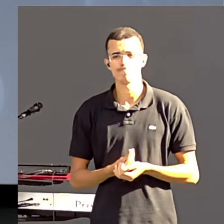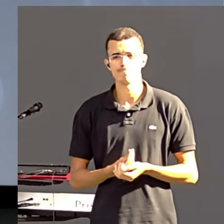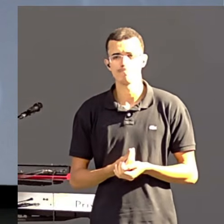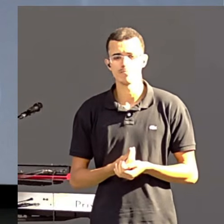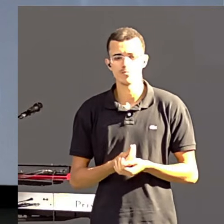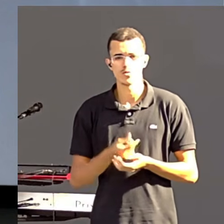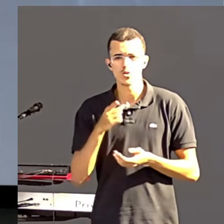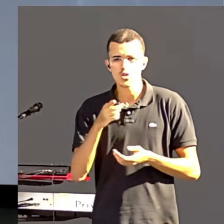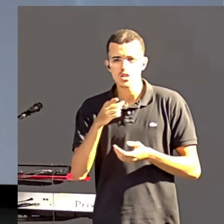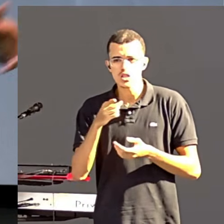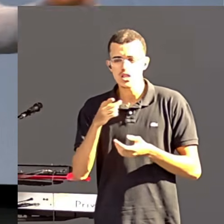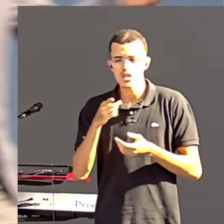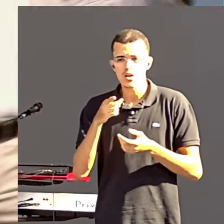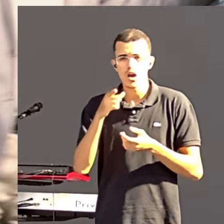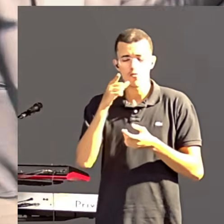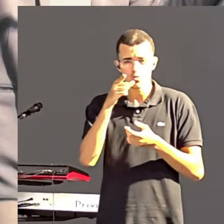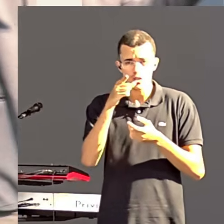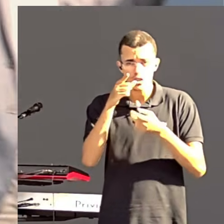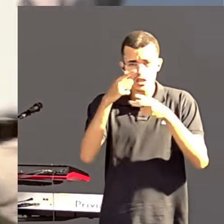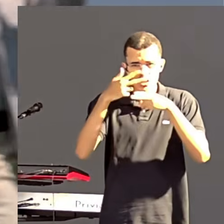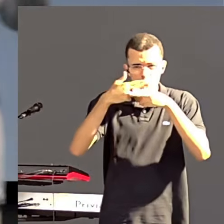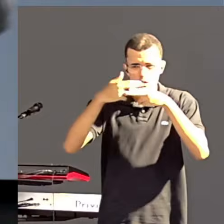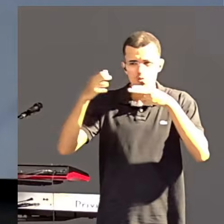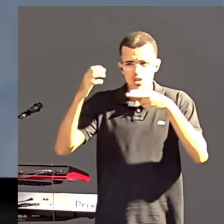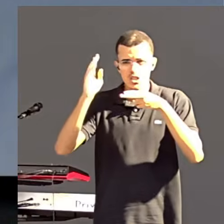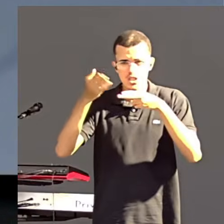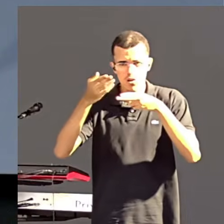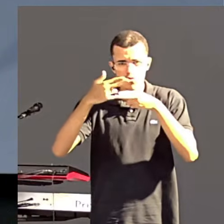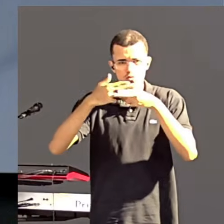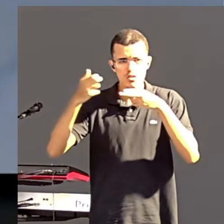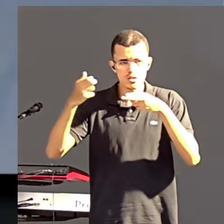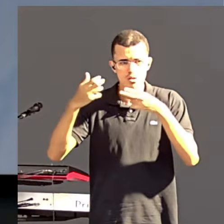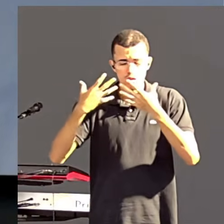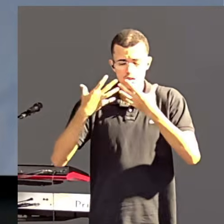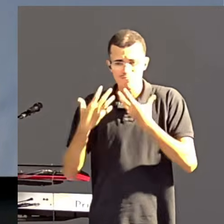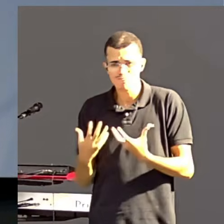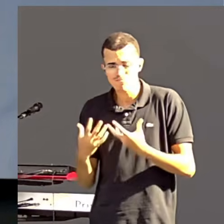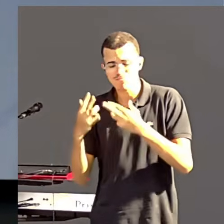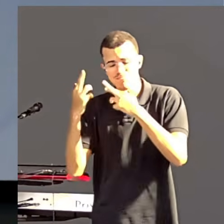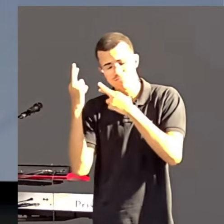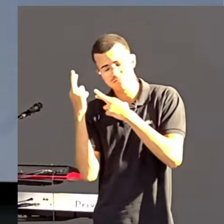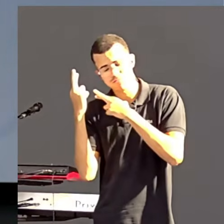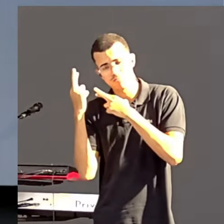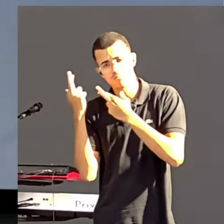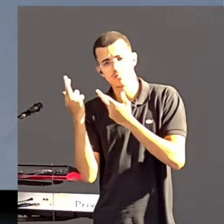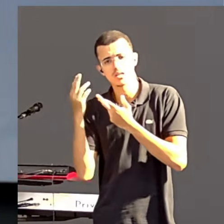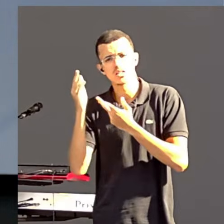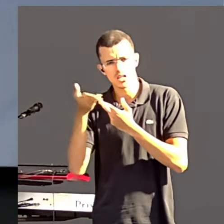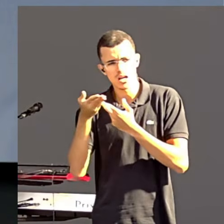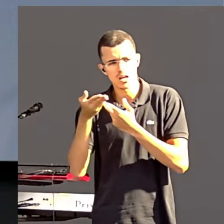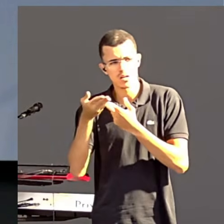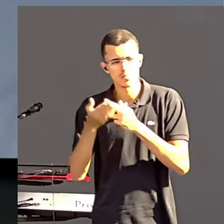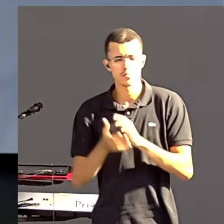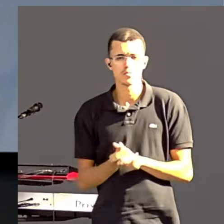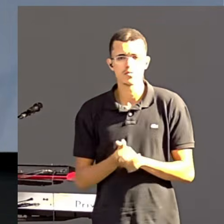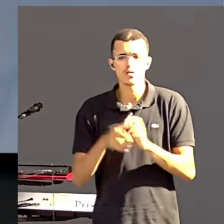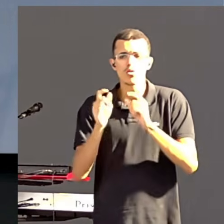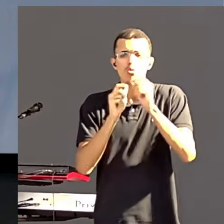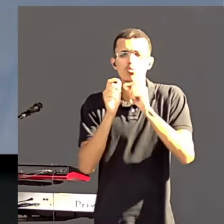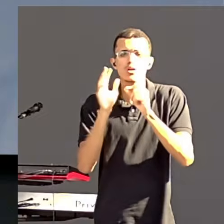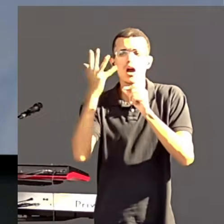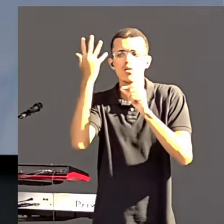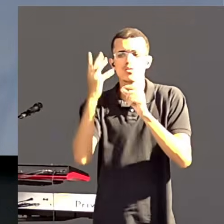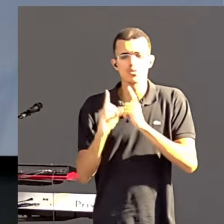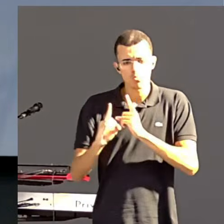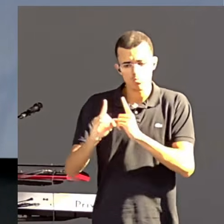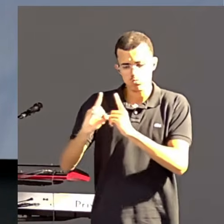Já foi vencido? Ei, você, já foi vencida pelo cansaço e dormiu? Já? Foi o que aconteceu com os